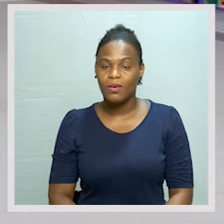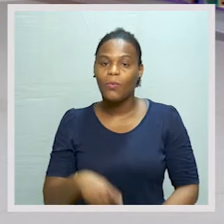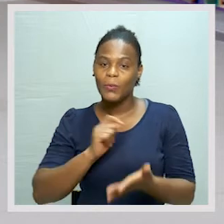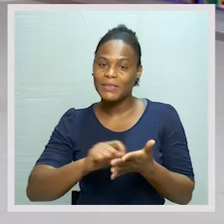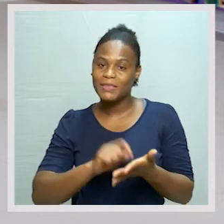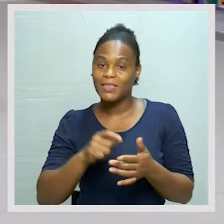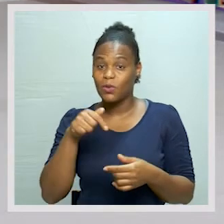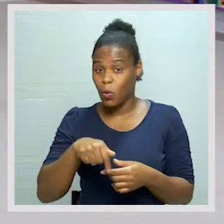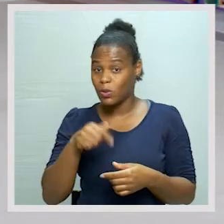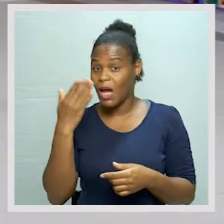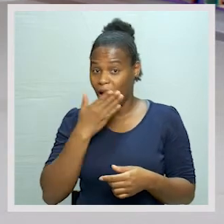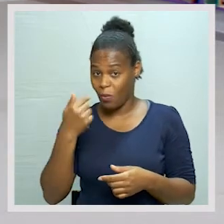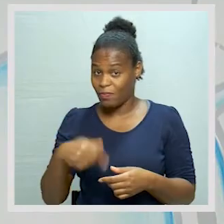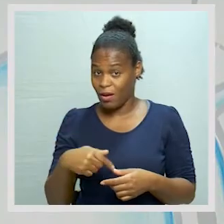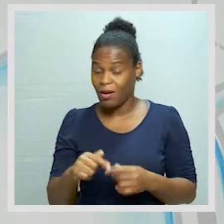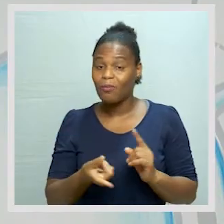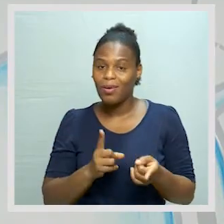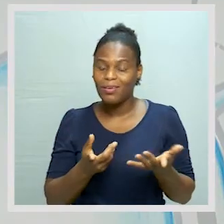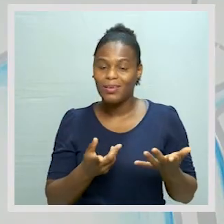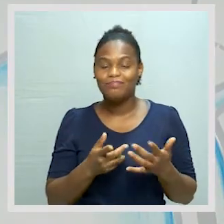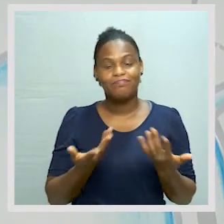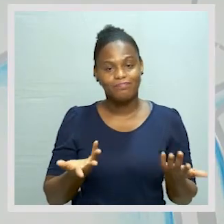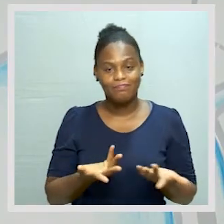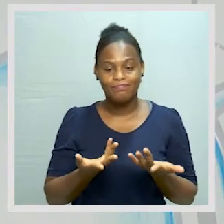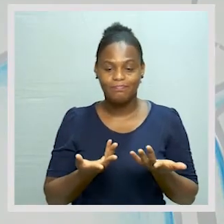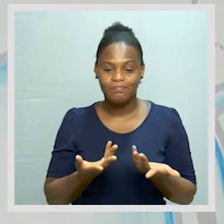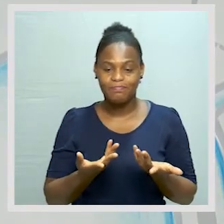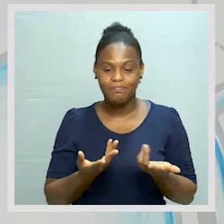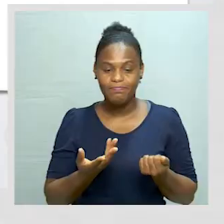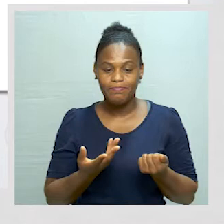O exercício que nós temos para hoje é o seguinte: